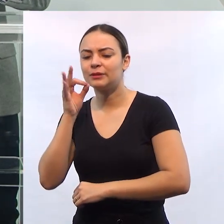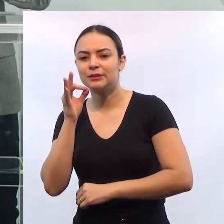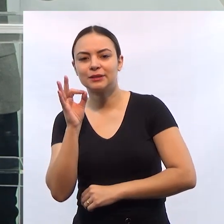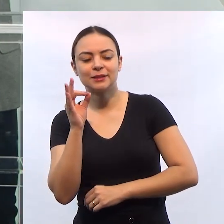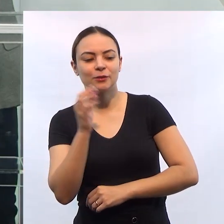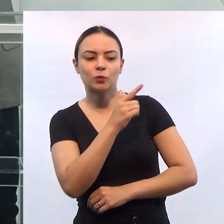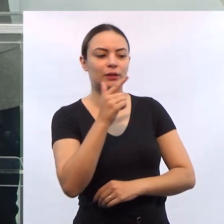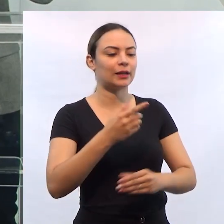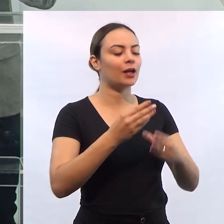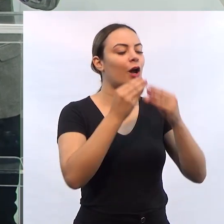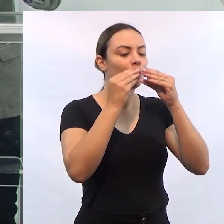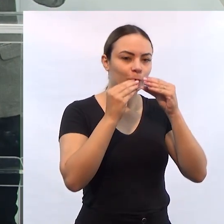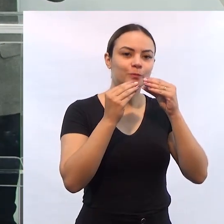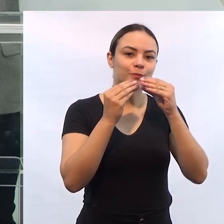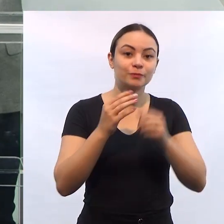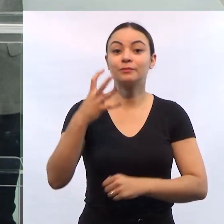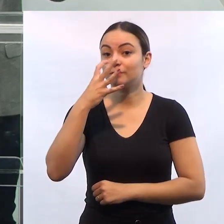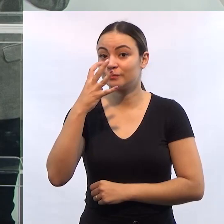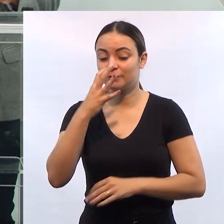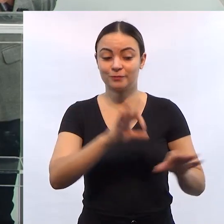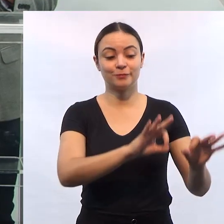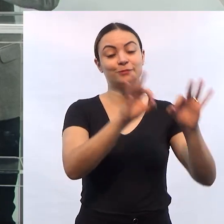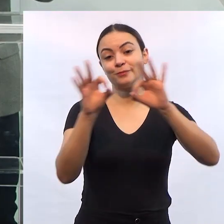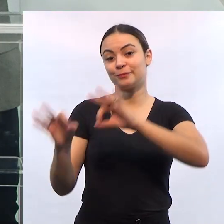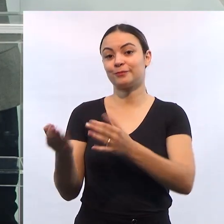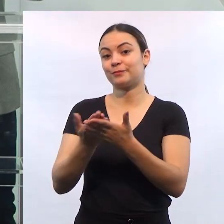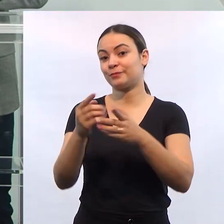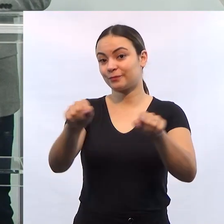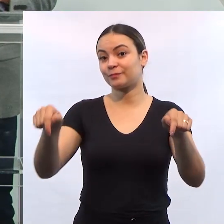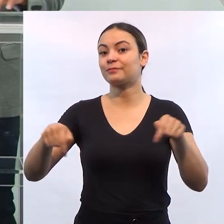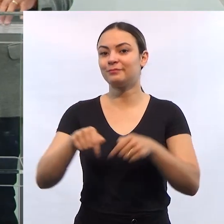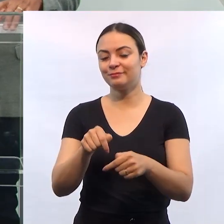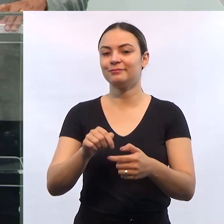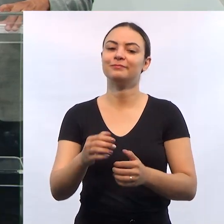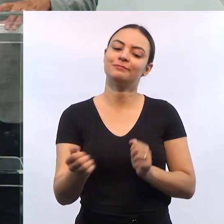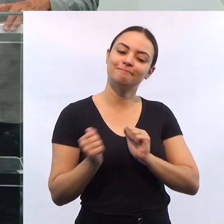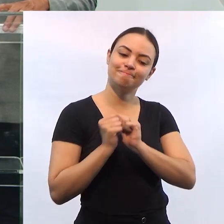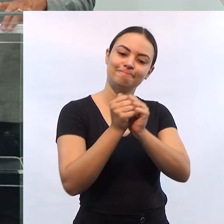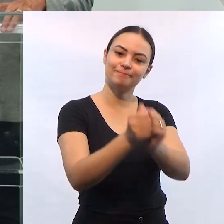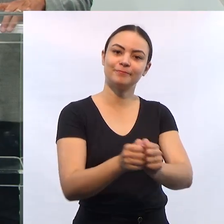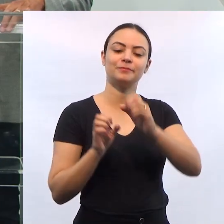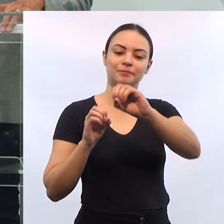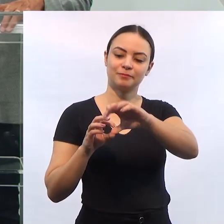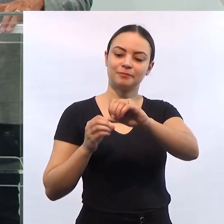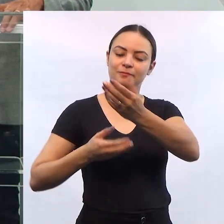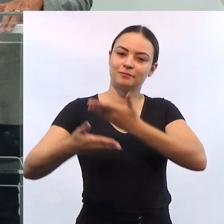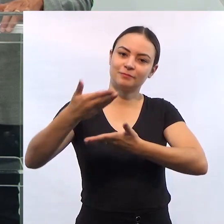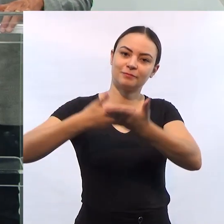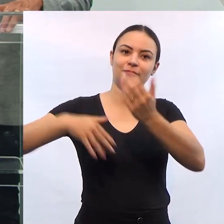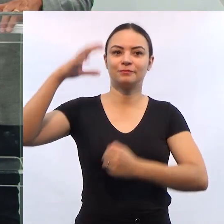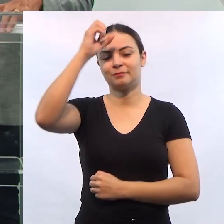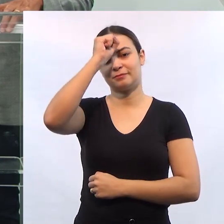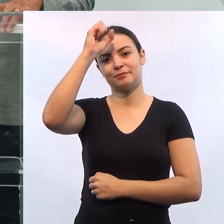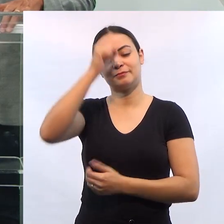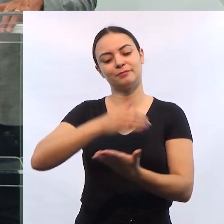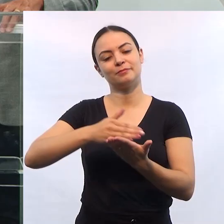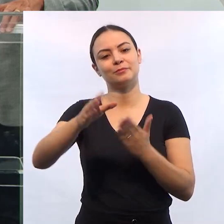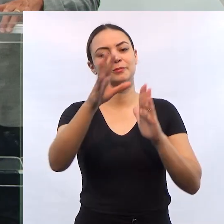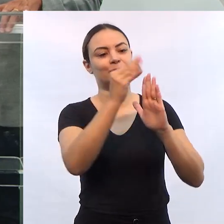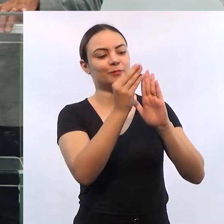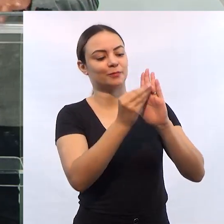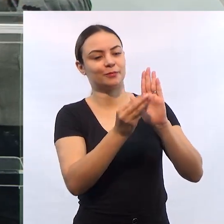lanche e tudo mais, e vamos assistir a mais uma aula, porque eu vou colocar aqui no próximo slide para a gente já começar o conteúdo, tá ok?